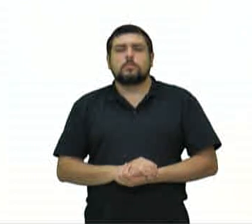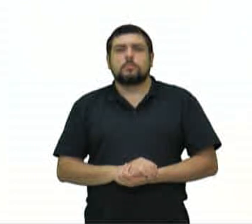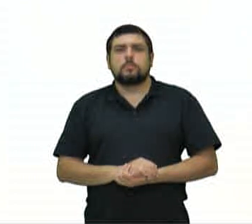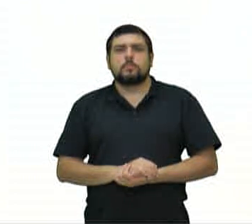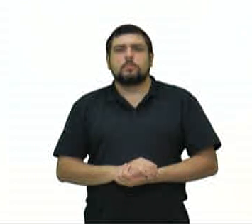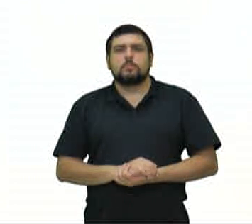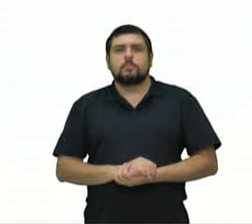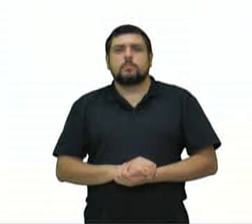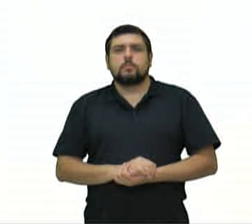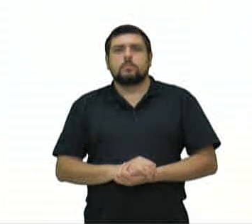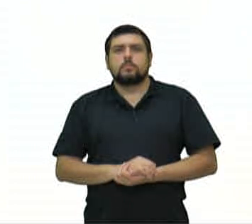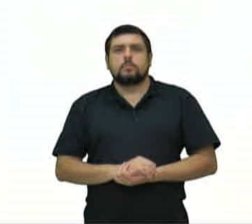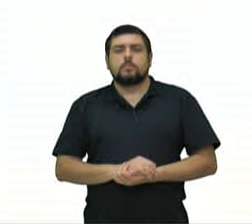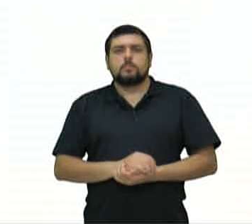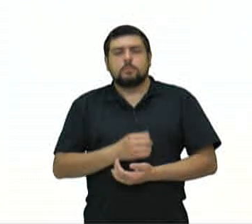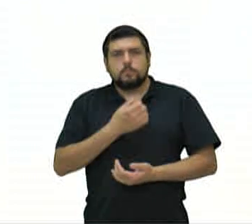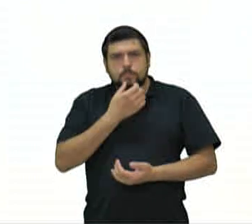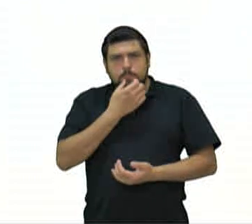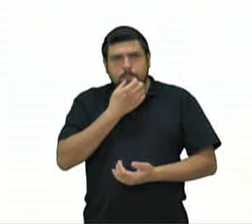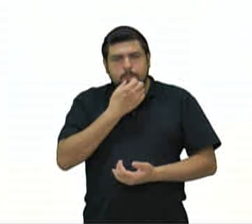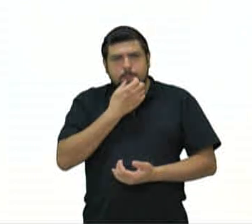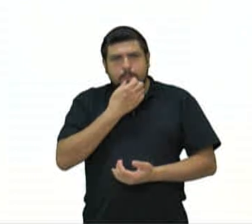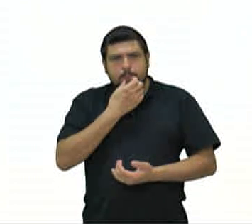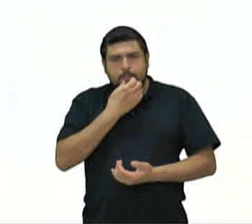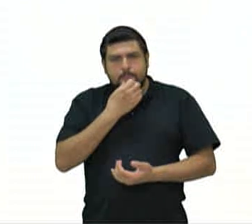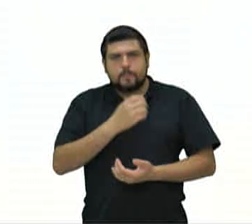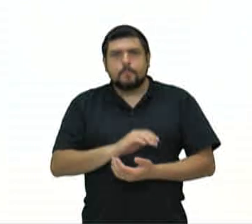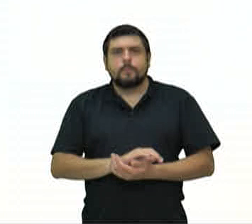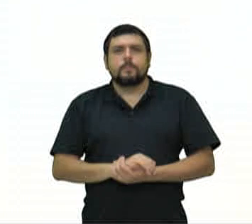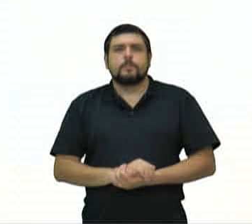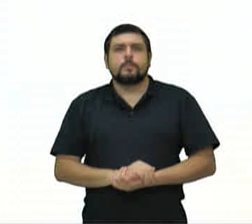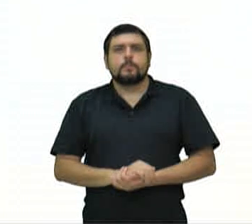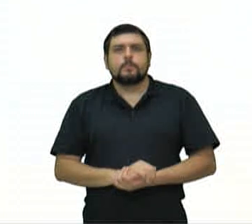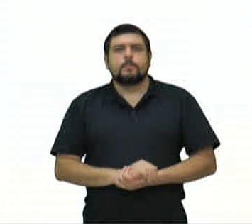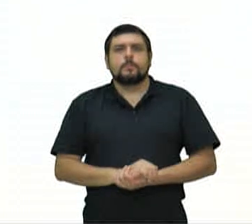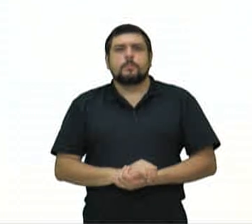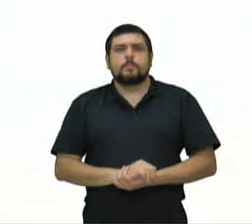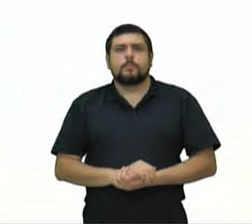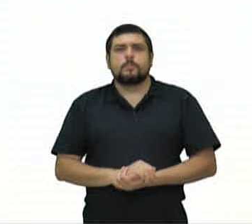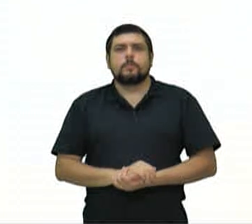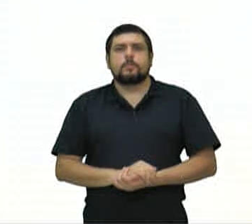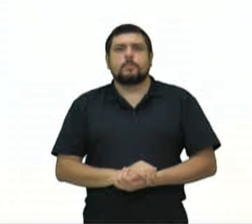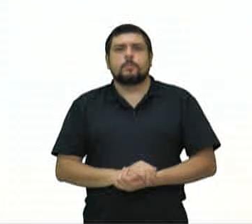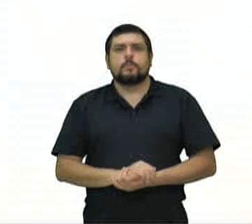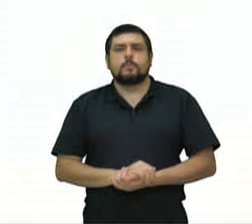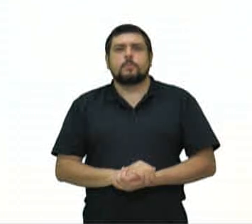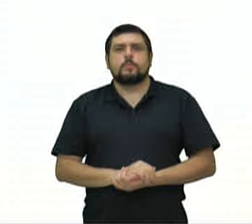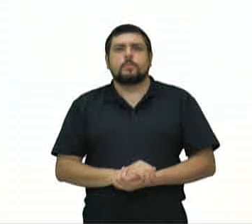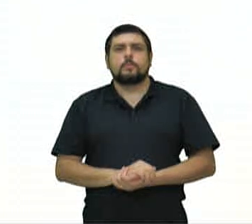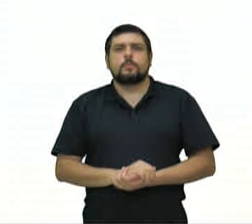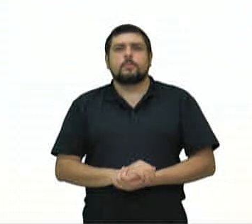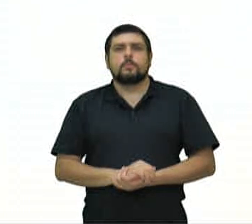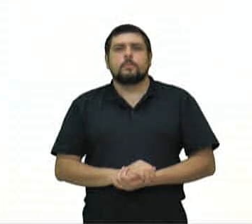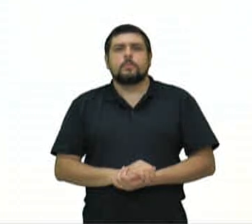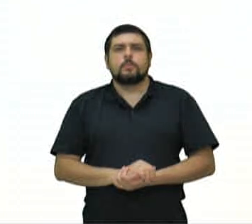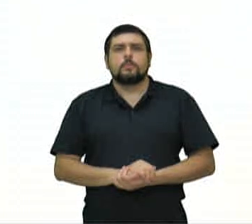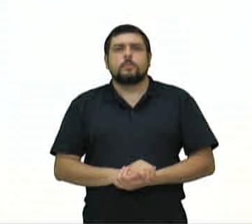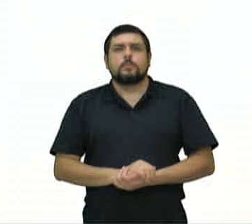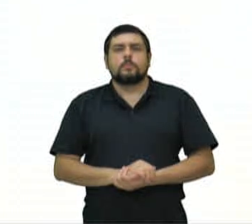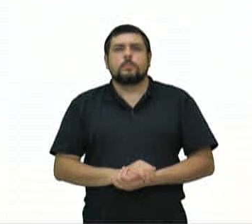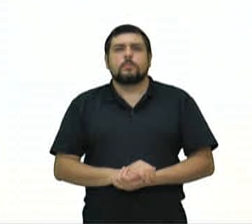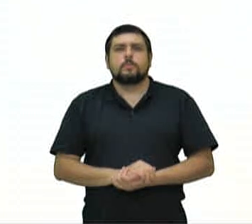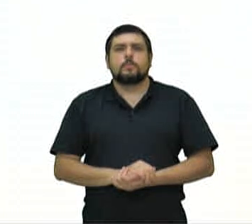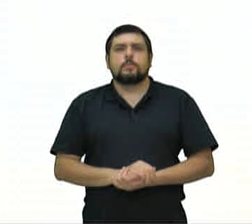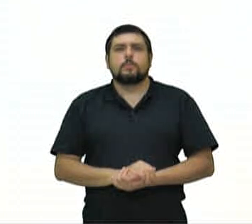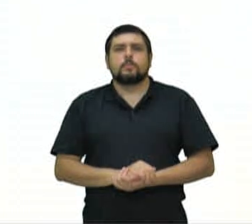granite sky and a mizzly rain with it. And although it was now only a little after